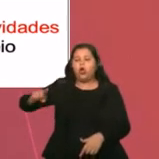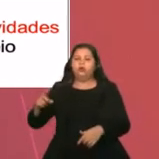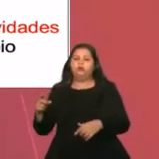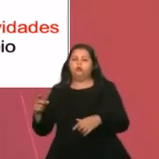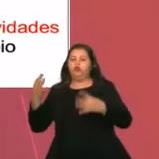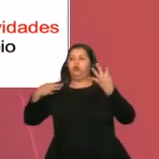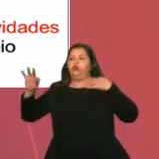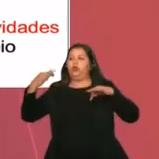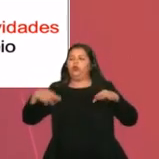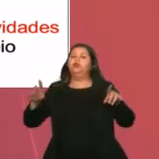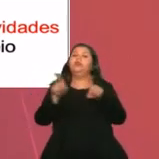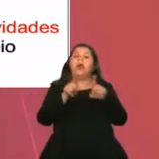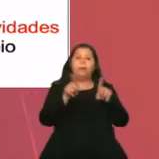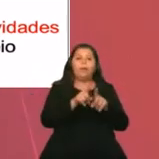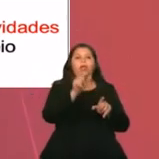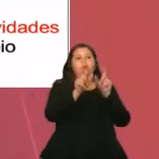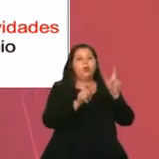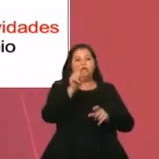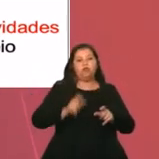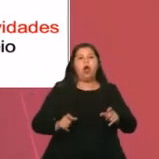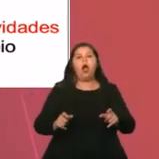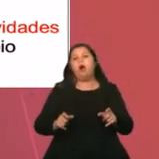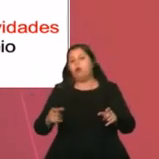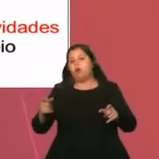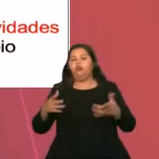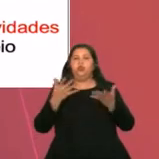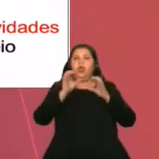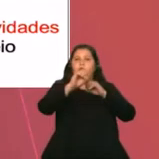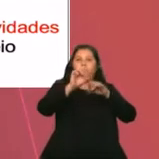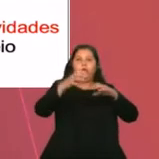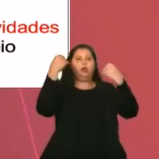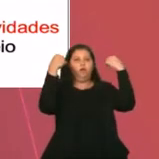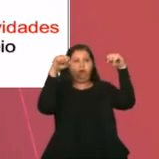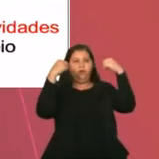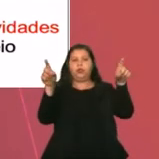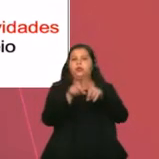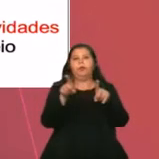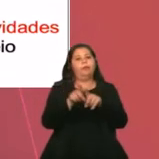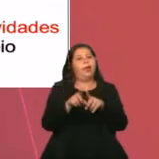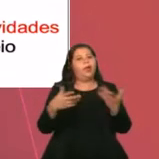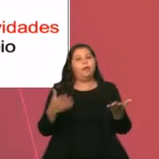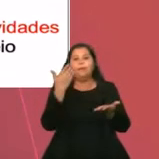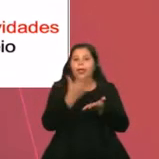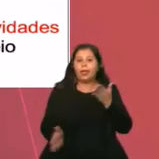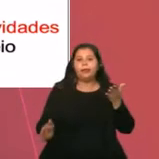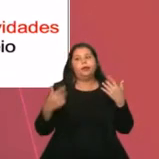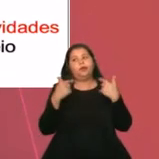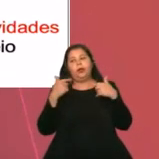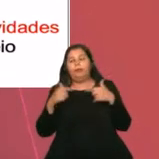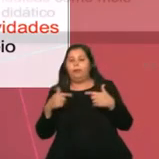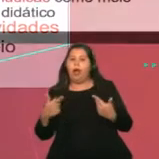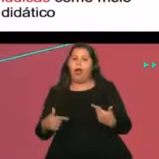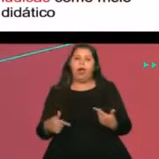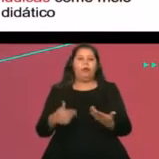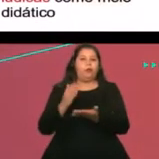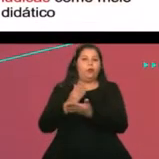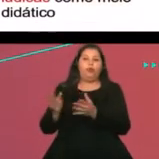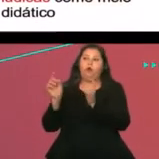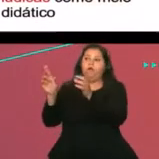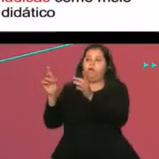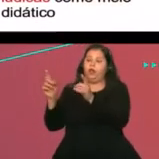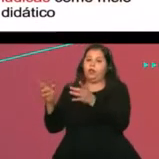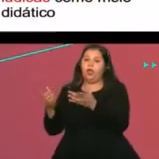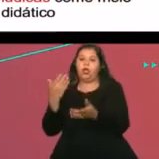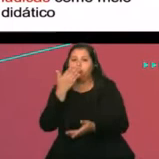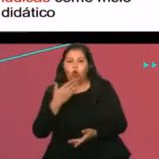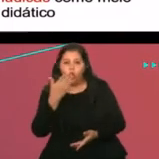educação física também o que é só que trabalhava de personal tava vendendo o brigadeiro eu tava tentando fazer qualquer coisa